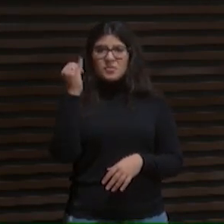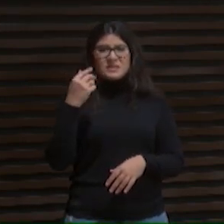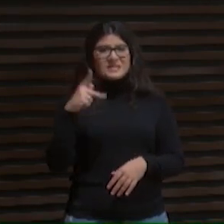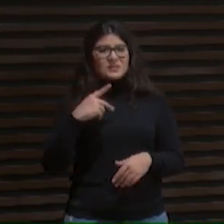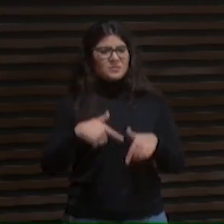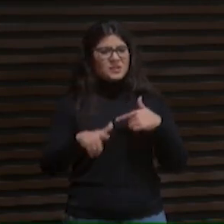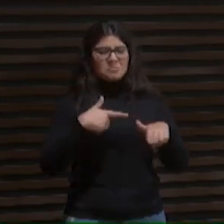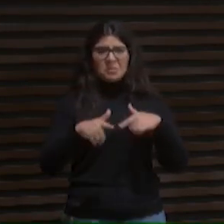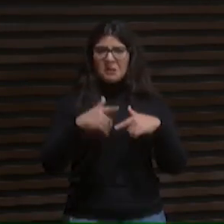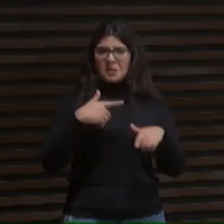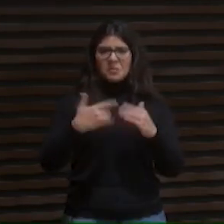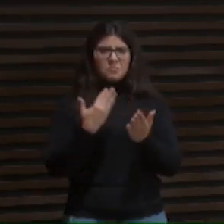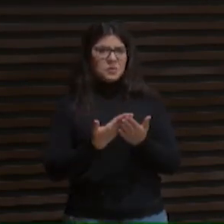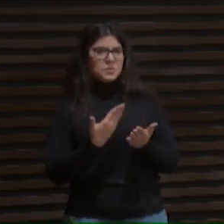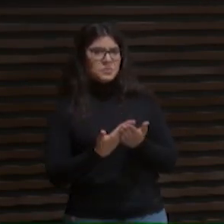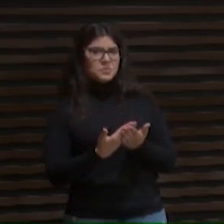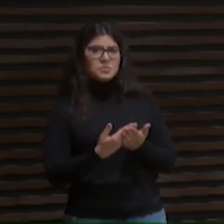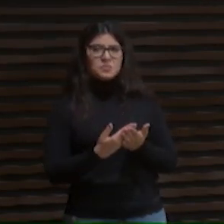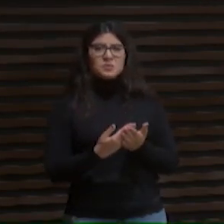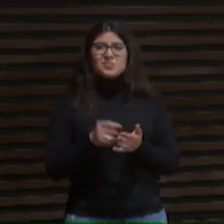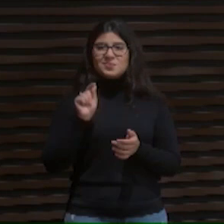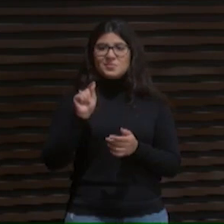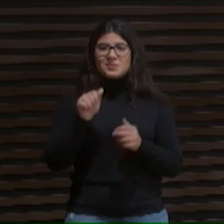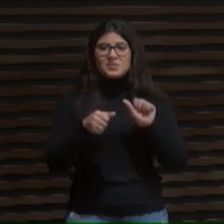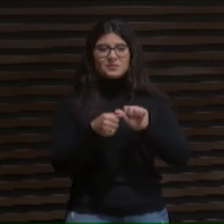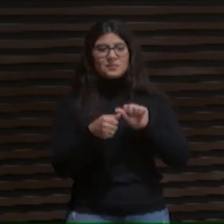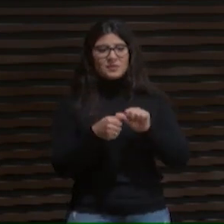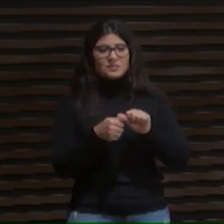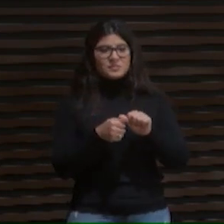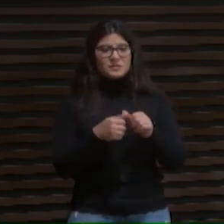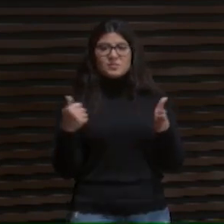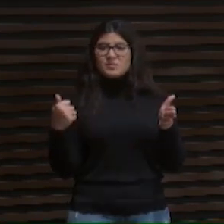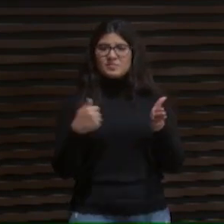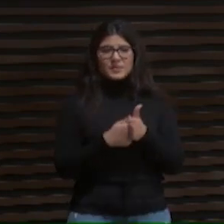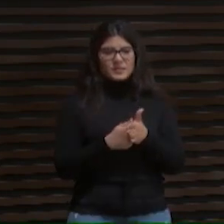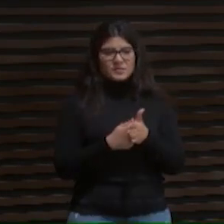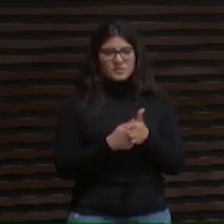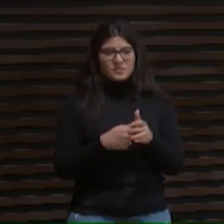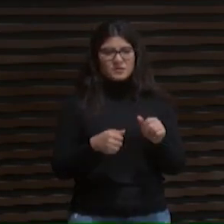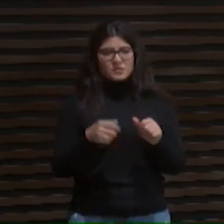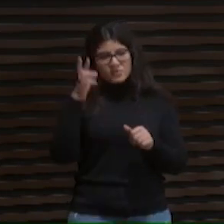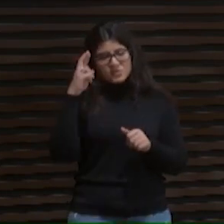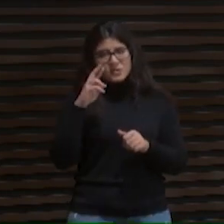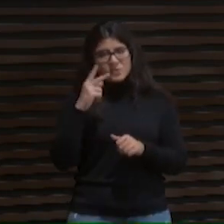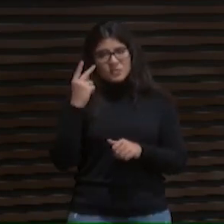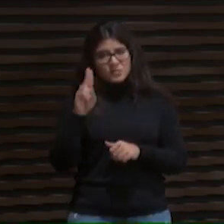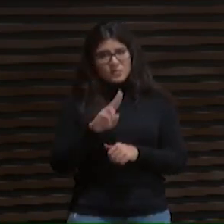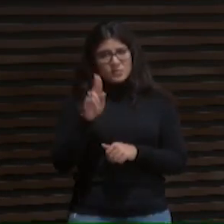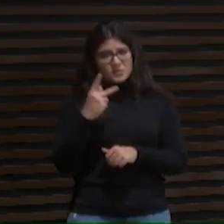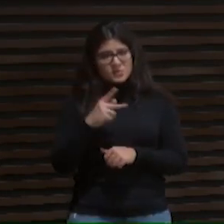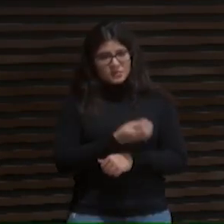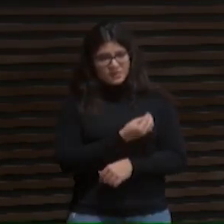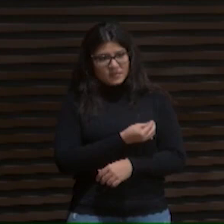atividade profissional, a sua ocupação não o impede de ser sal e luz. Veja